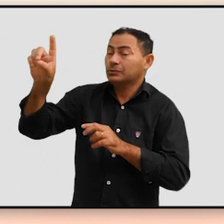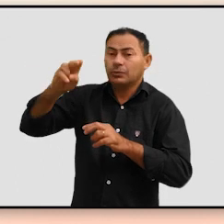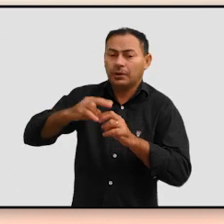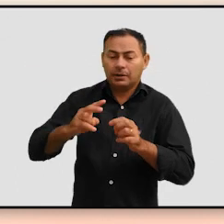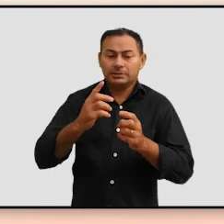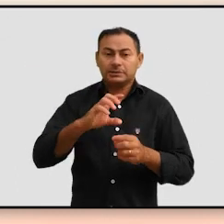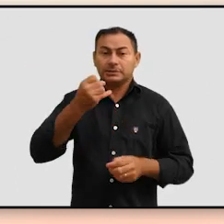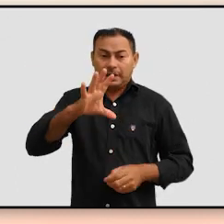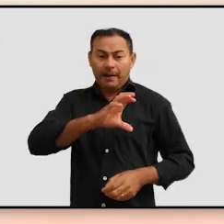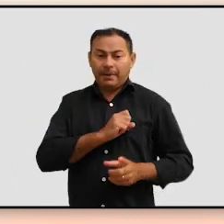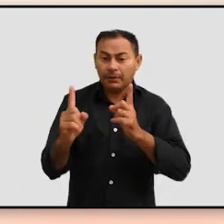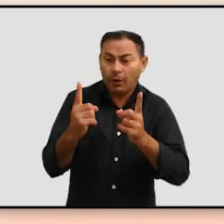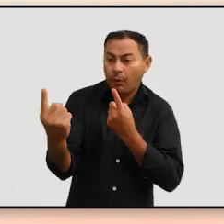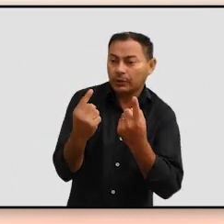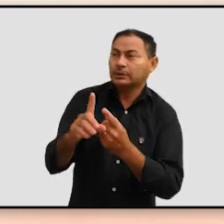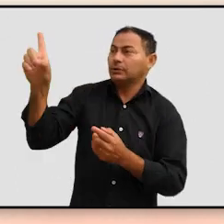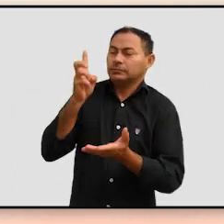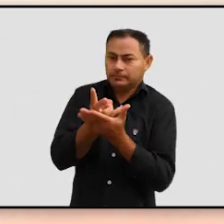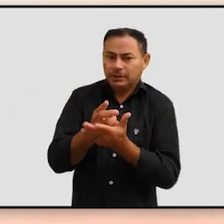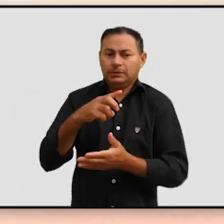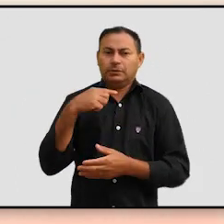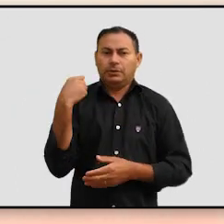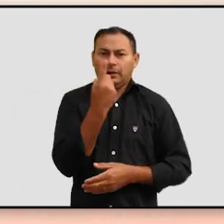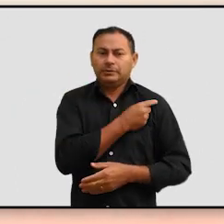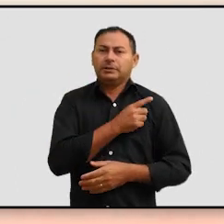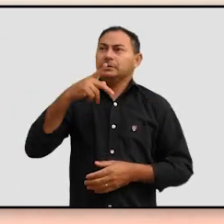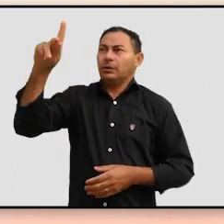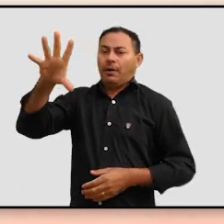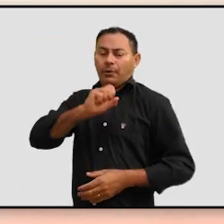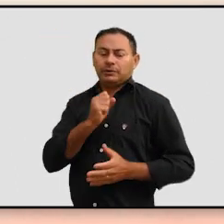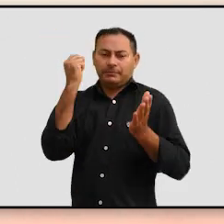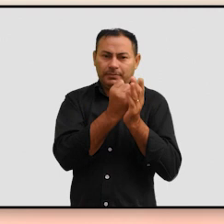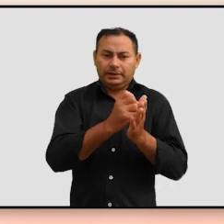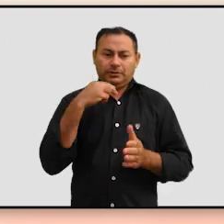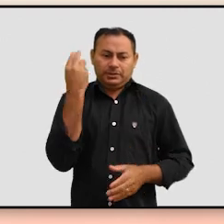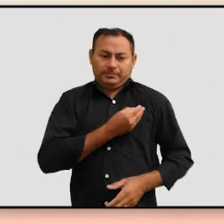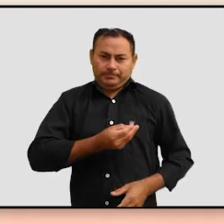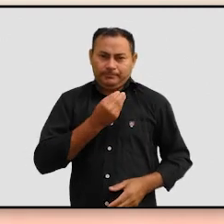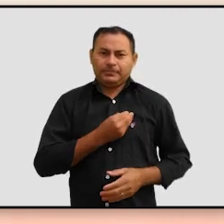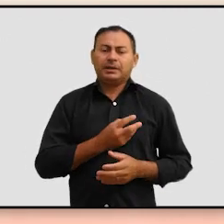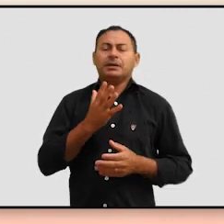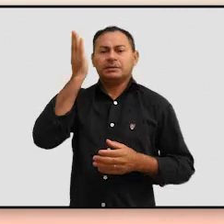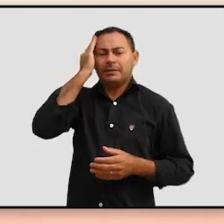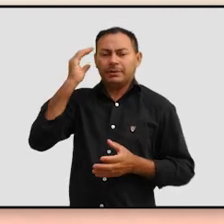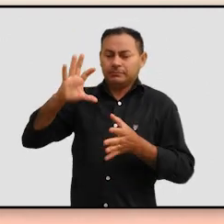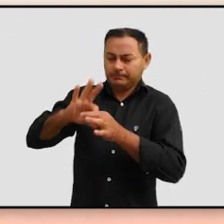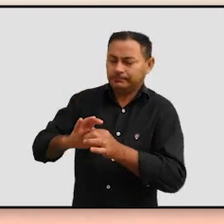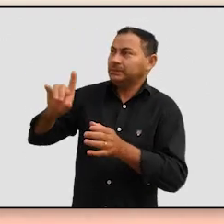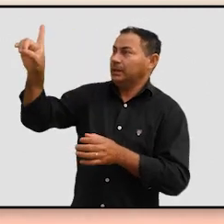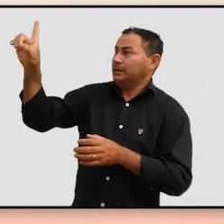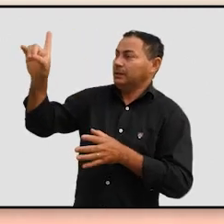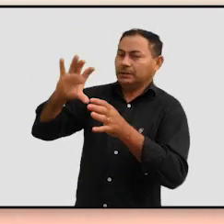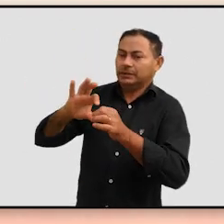Deus. Se amarmos uns aos outros, Deus permanece em nós, e o seu amor está aperfeiçoado em nós. Sabemos que permanecemos nele e ele em